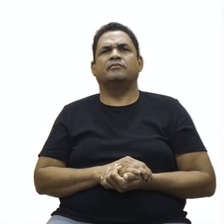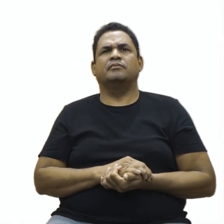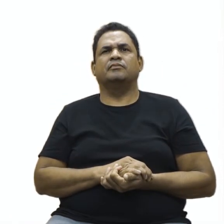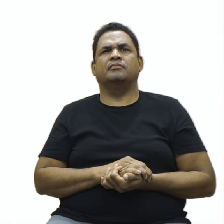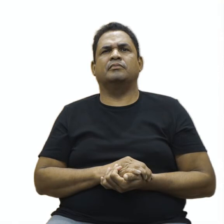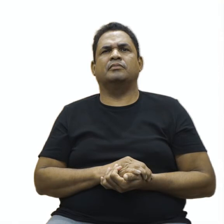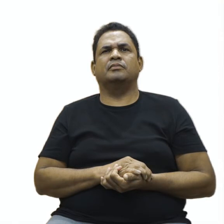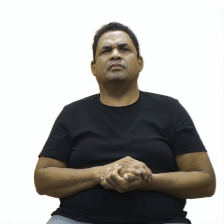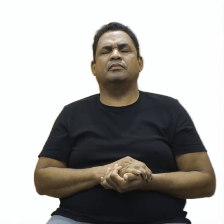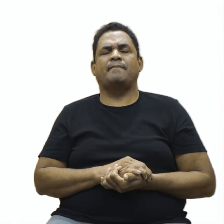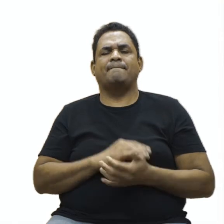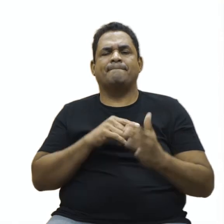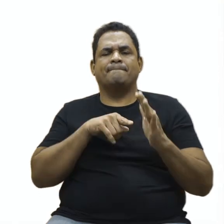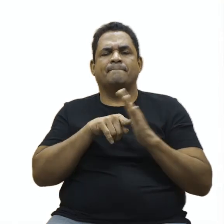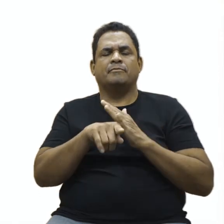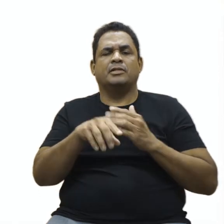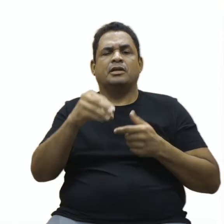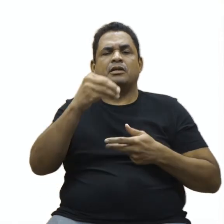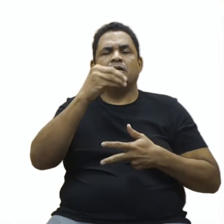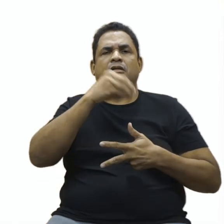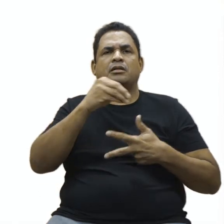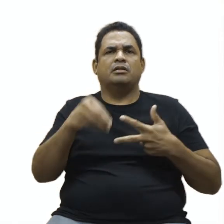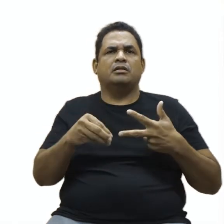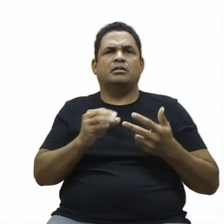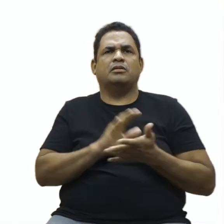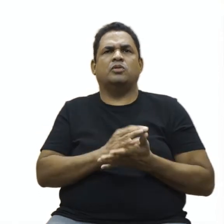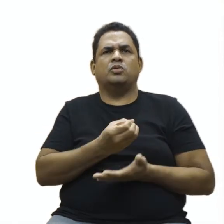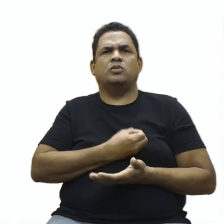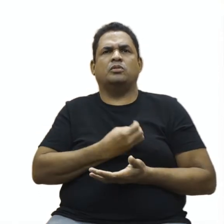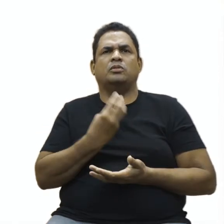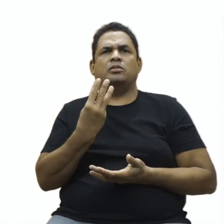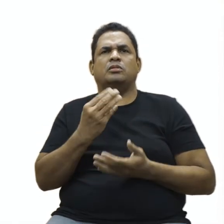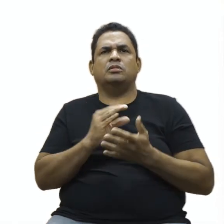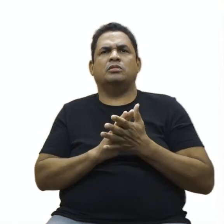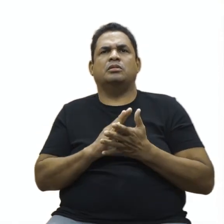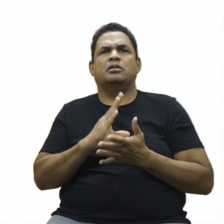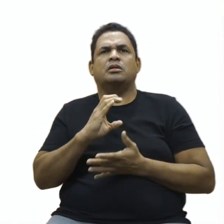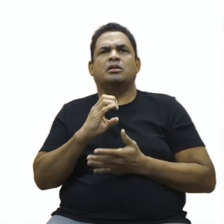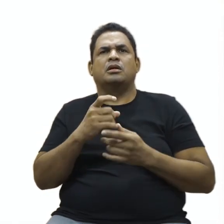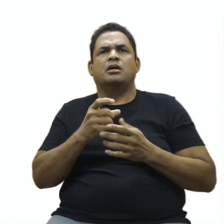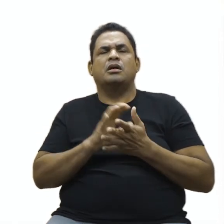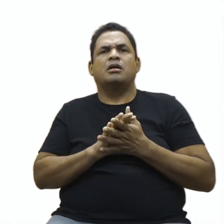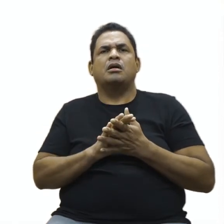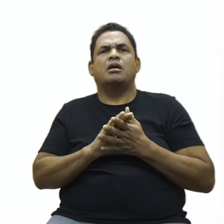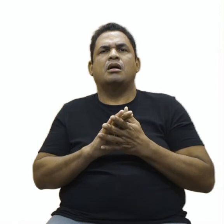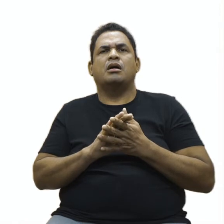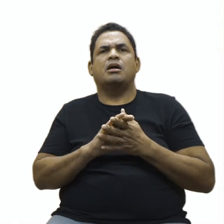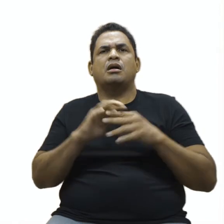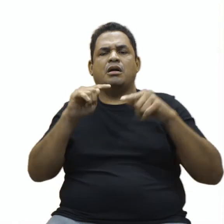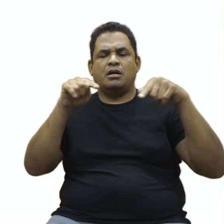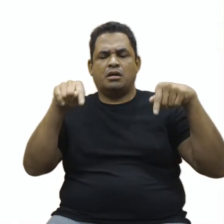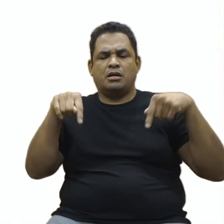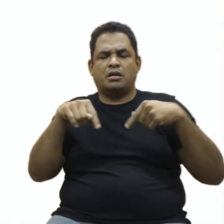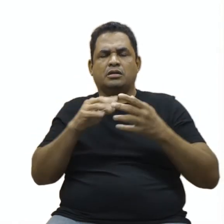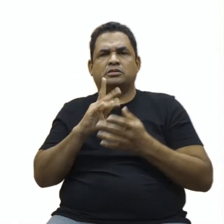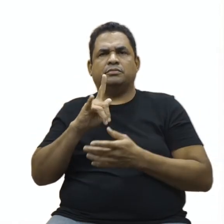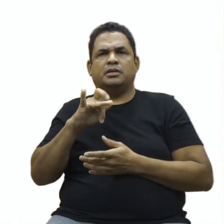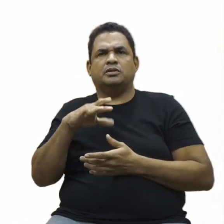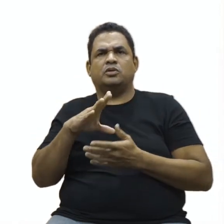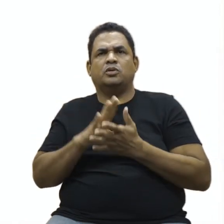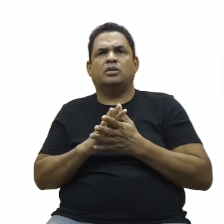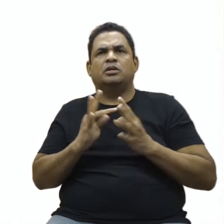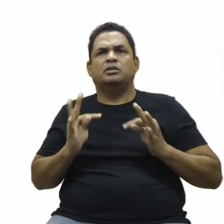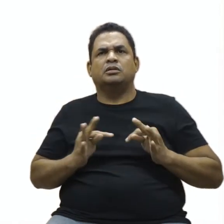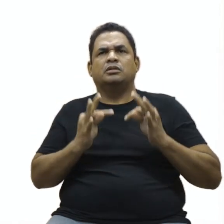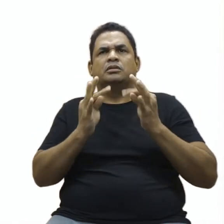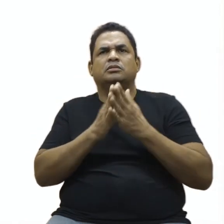Perguntinha do Enem, vamos lá, questão 3. A caixa de Pandora tecnológica penetra nos lares e libera